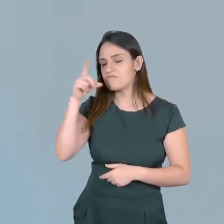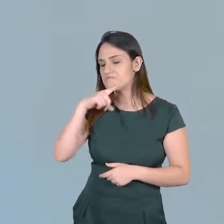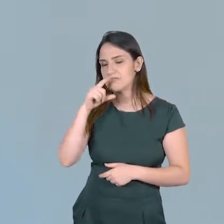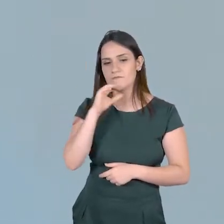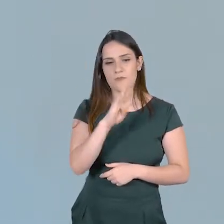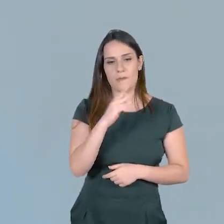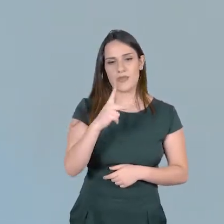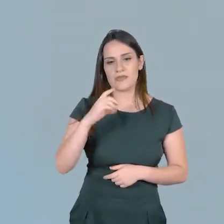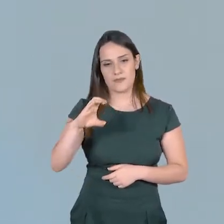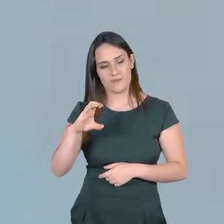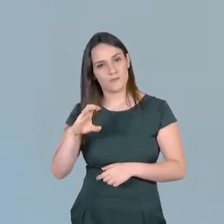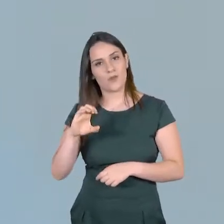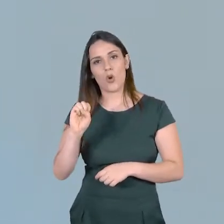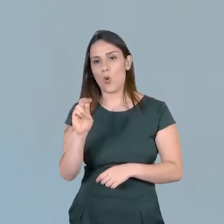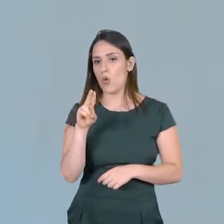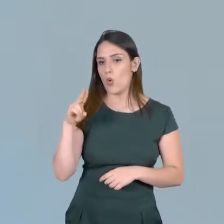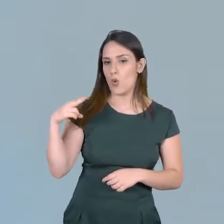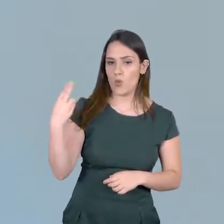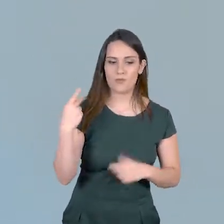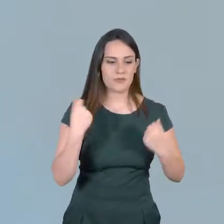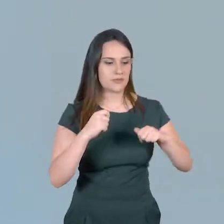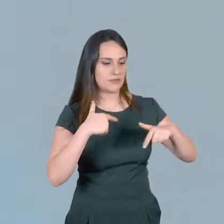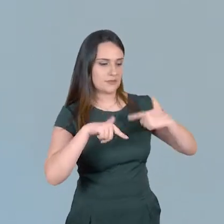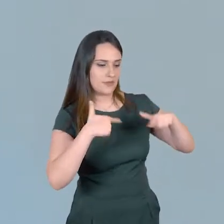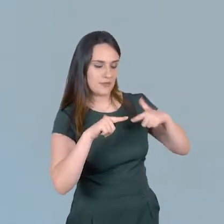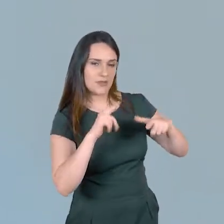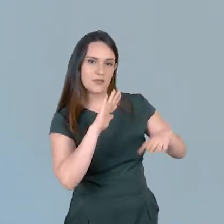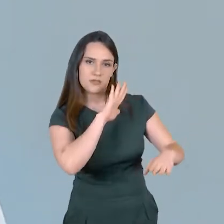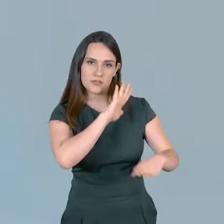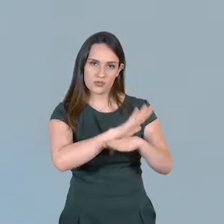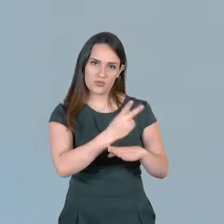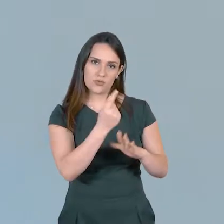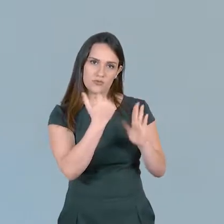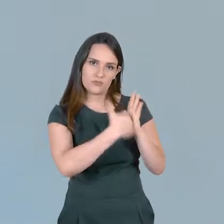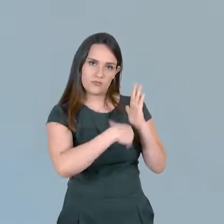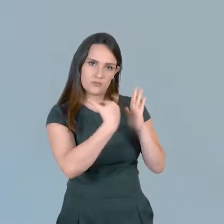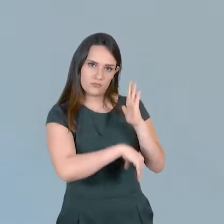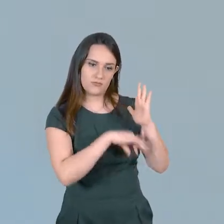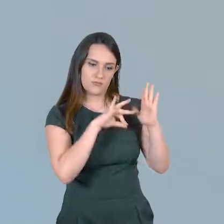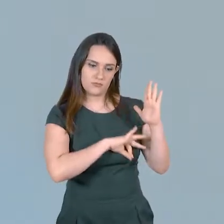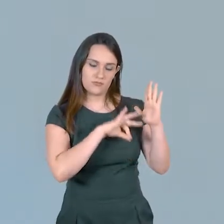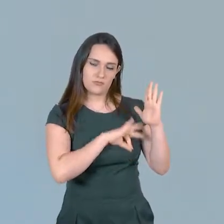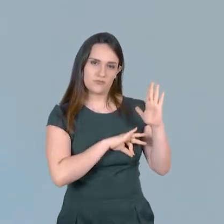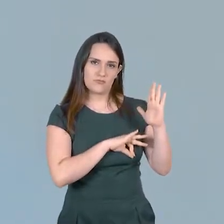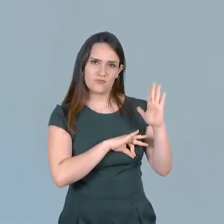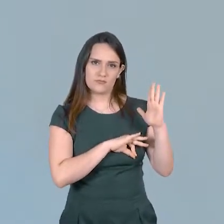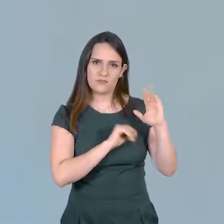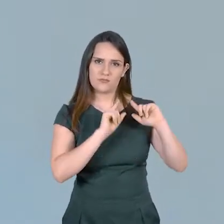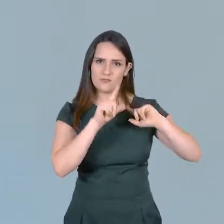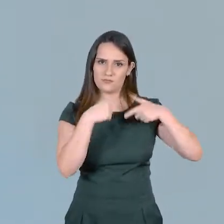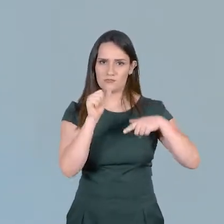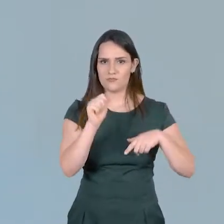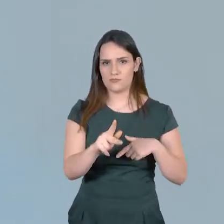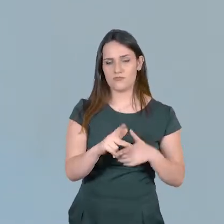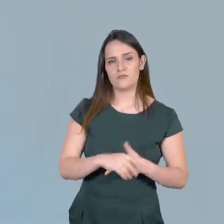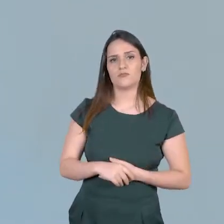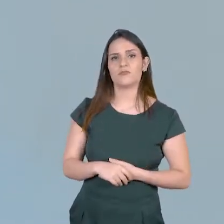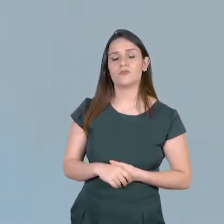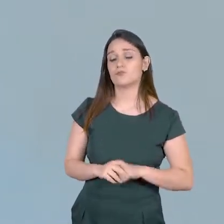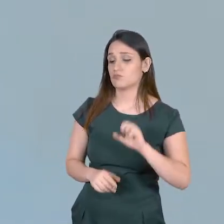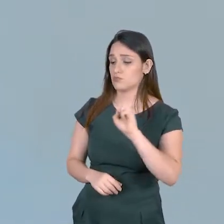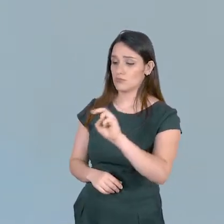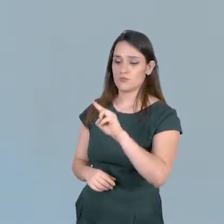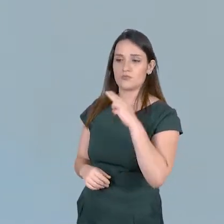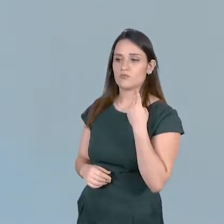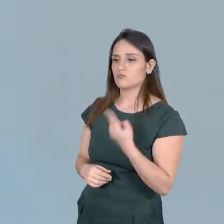elas arrumem um jeito de trabalhar e contribuir, e com aquela renda que elas vão ganhar, contribuam, ou elas vão